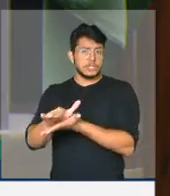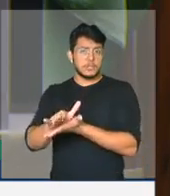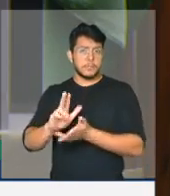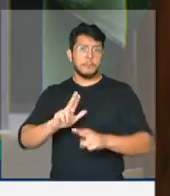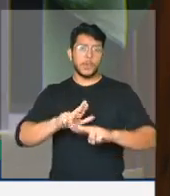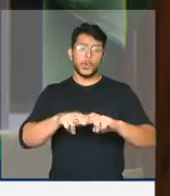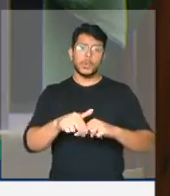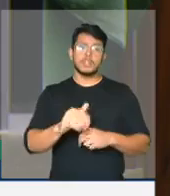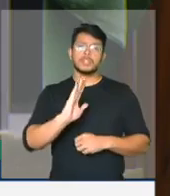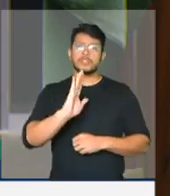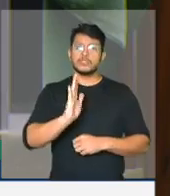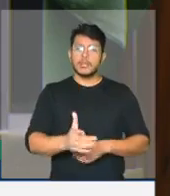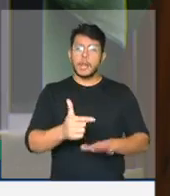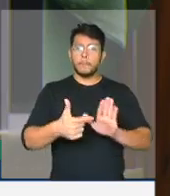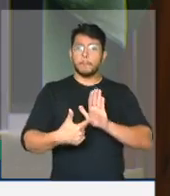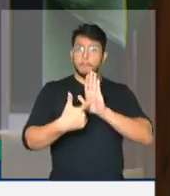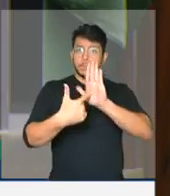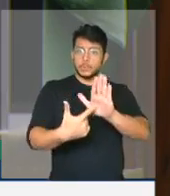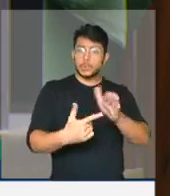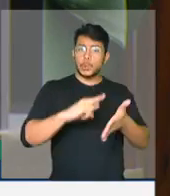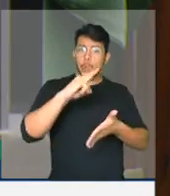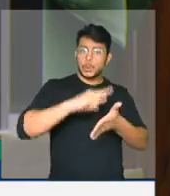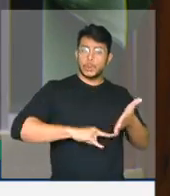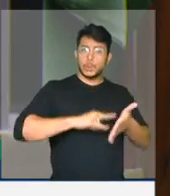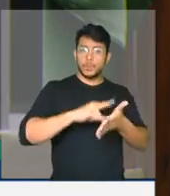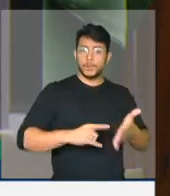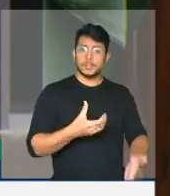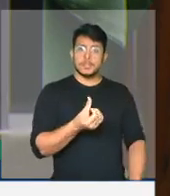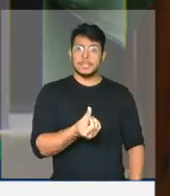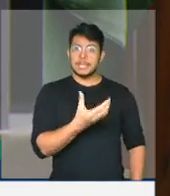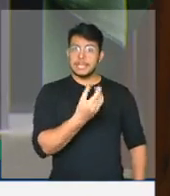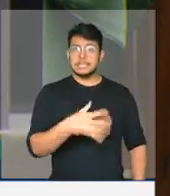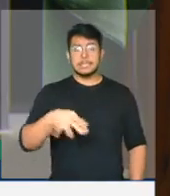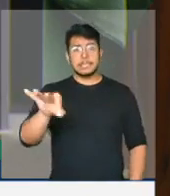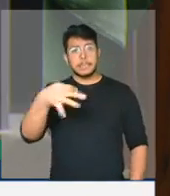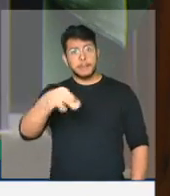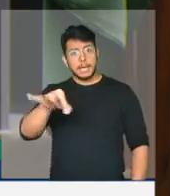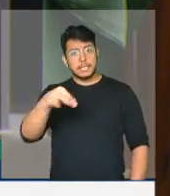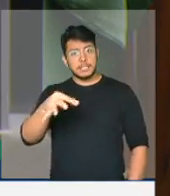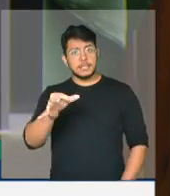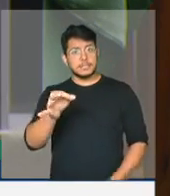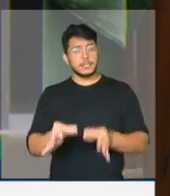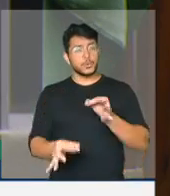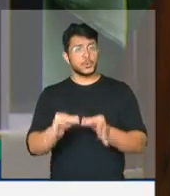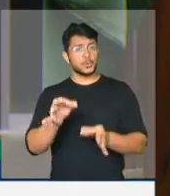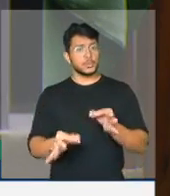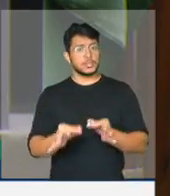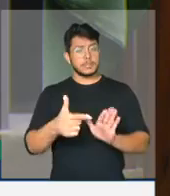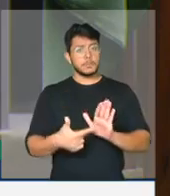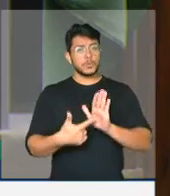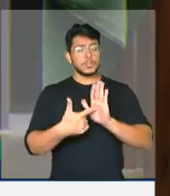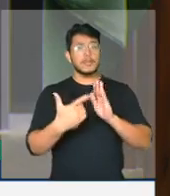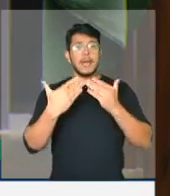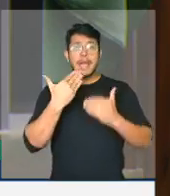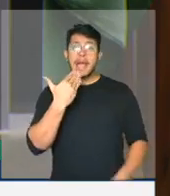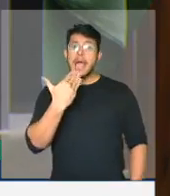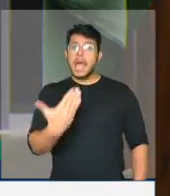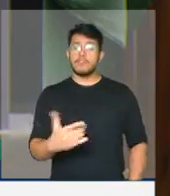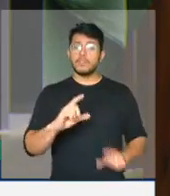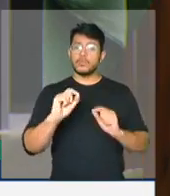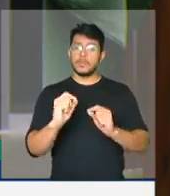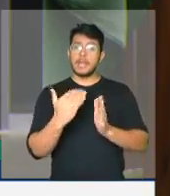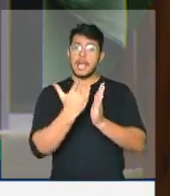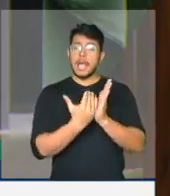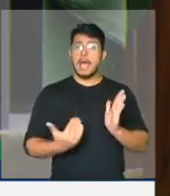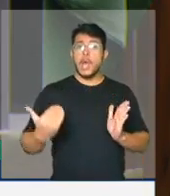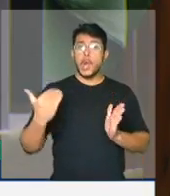de apresentar 60 páginas na Justiça Federal, defendendo o aumento na